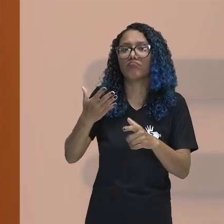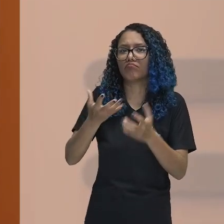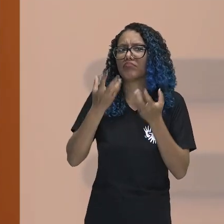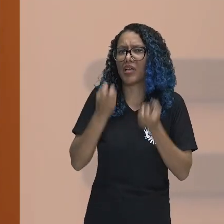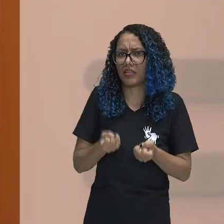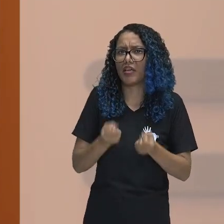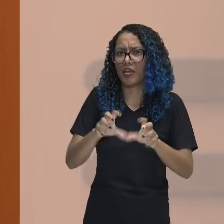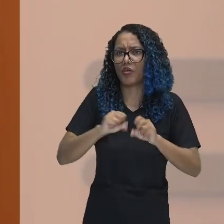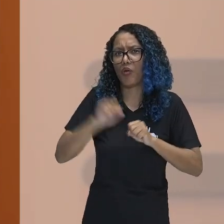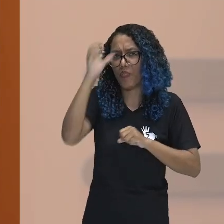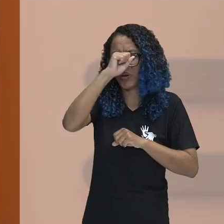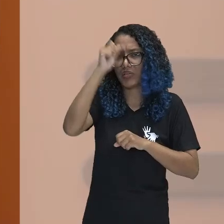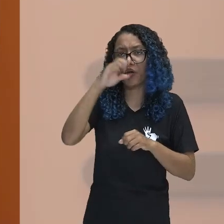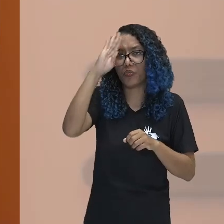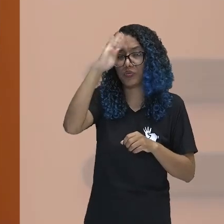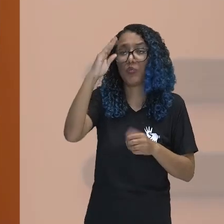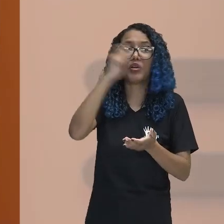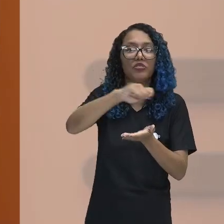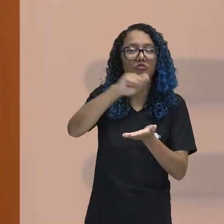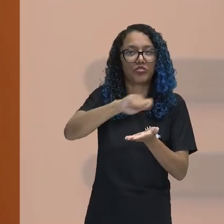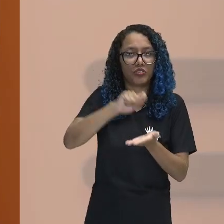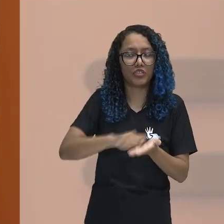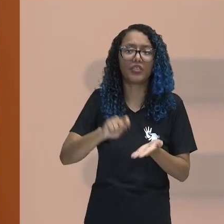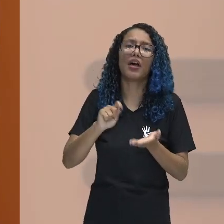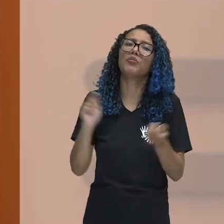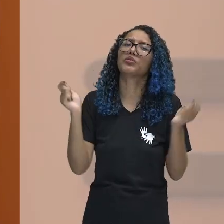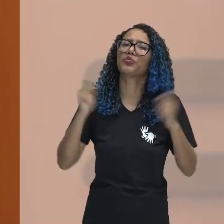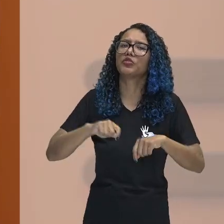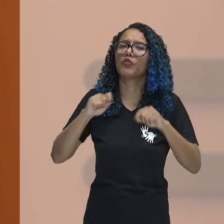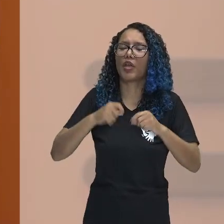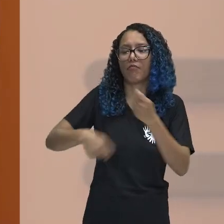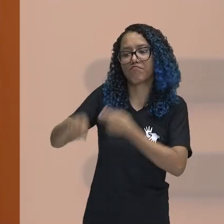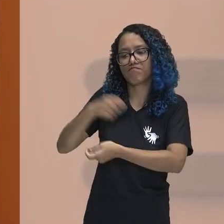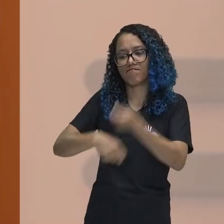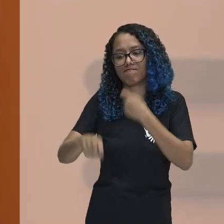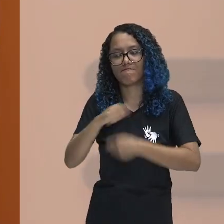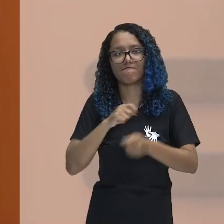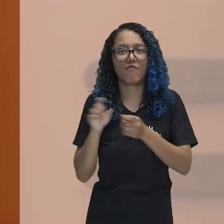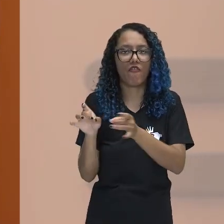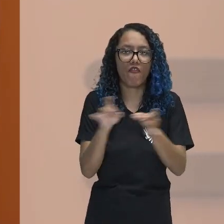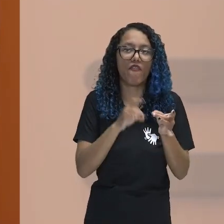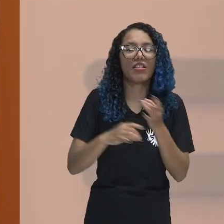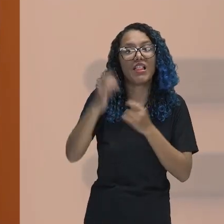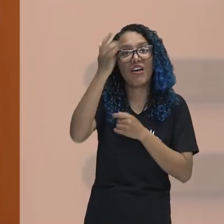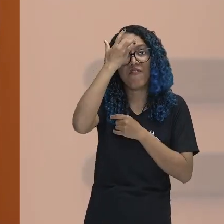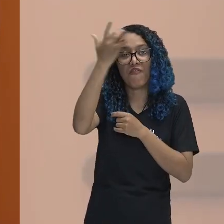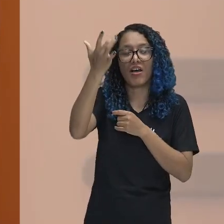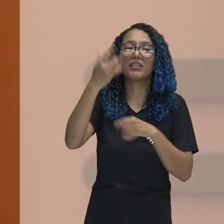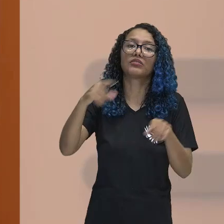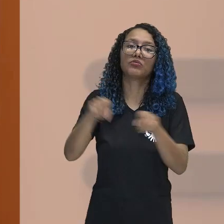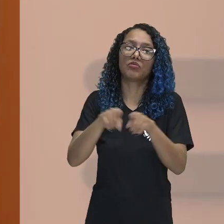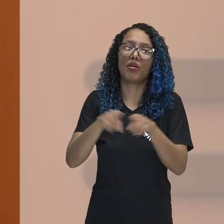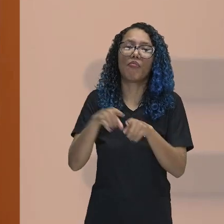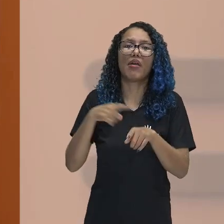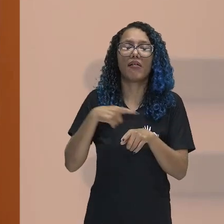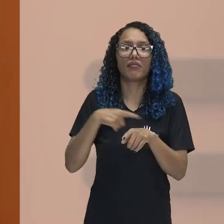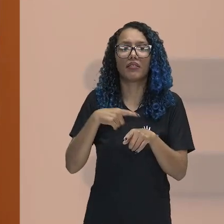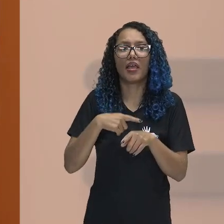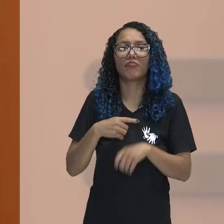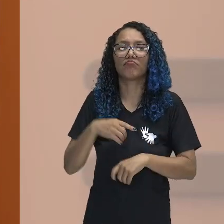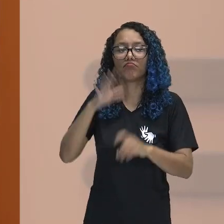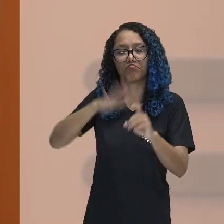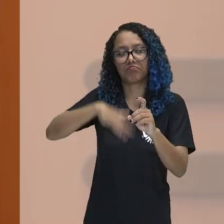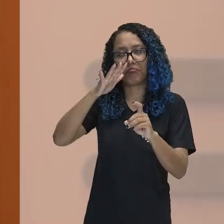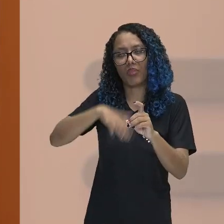para facilitar o comércio. Gente, algo interessante de falar para vocês é a mitologia cretense, que é bastante